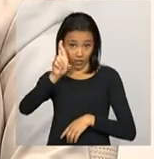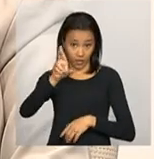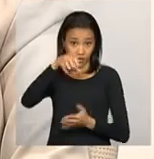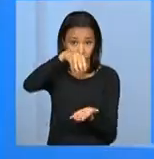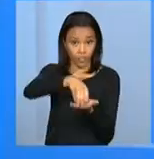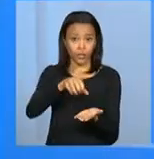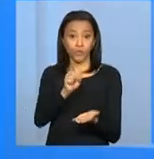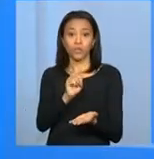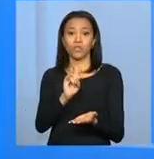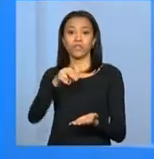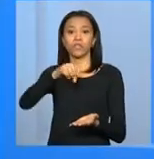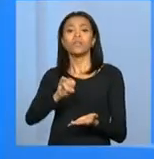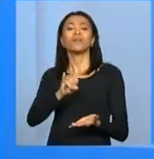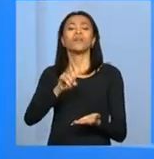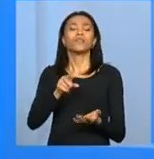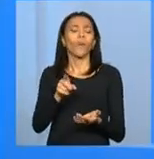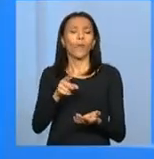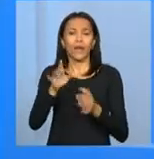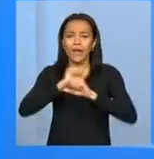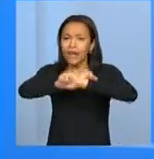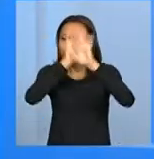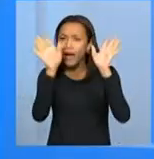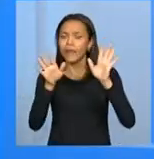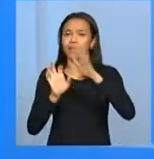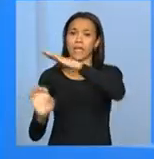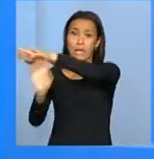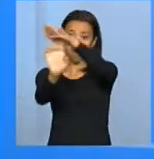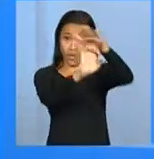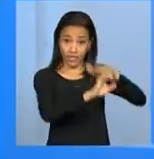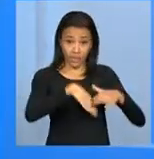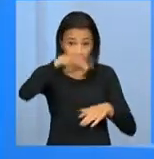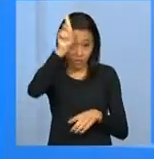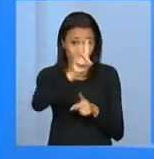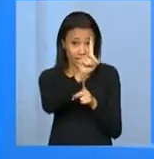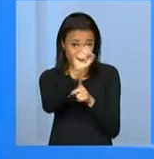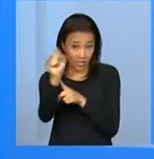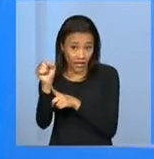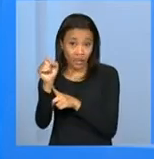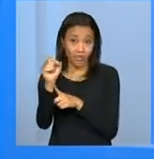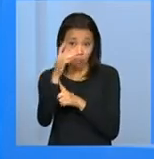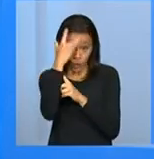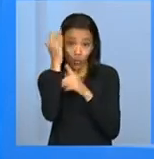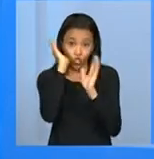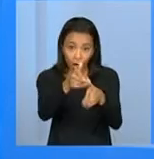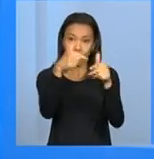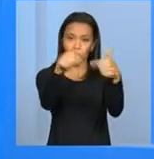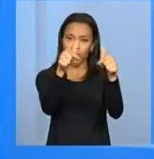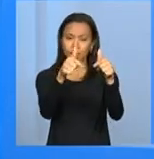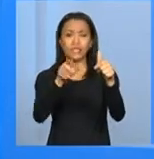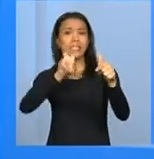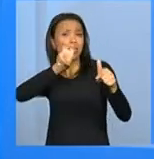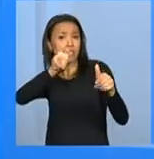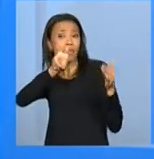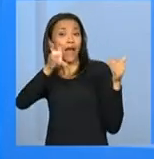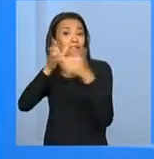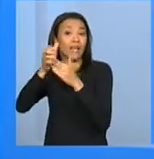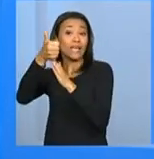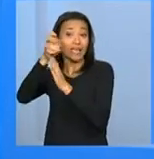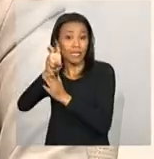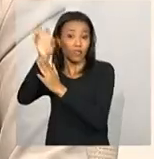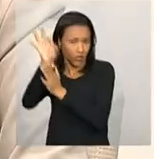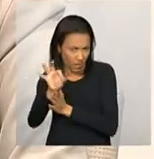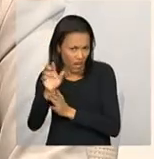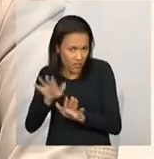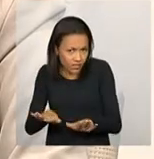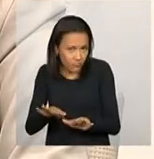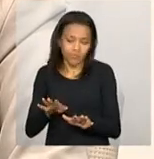E para deixar claro, então, empresas que têm mais de 100 empregados, elas têm que ter de 5 a 15%, é isso? Não,